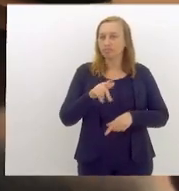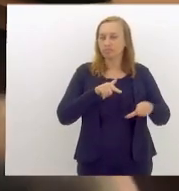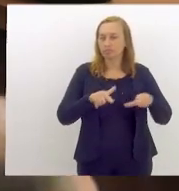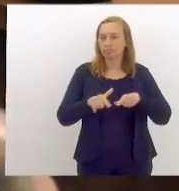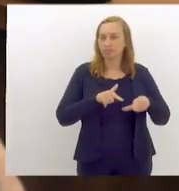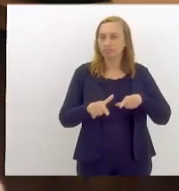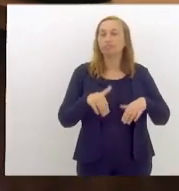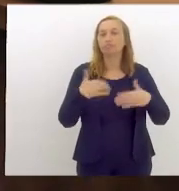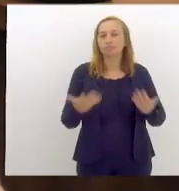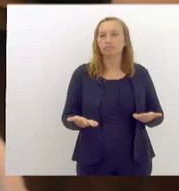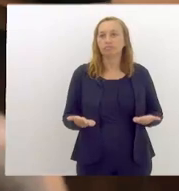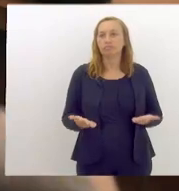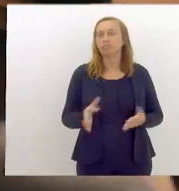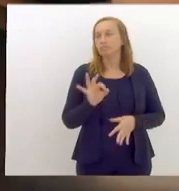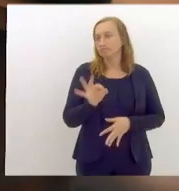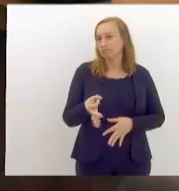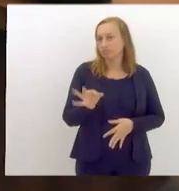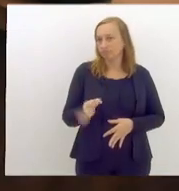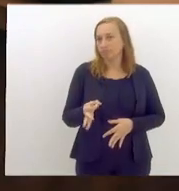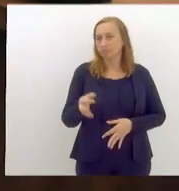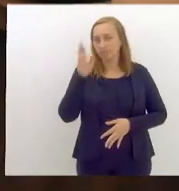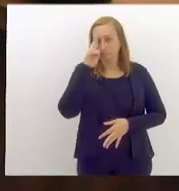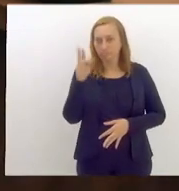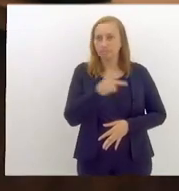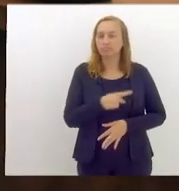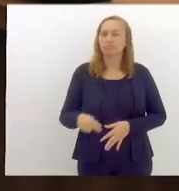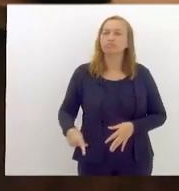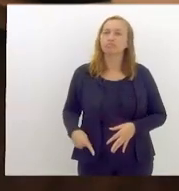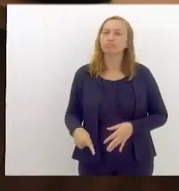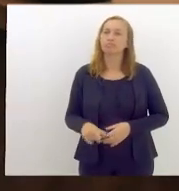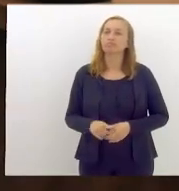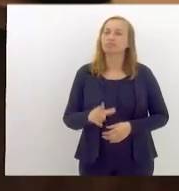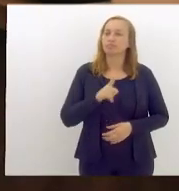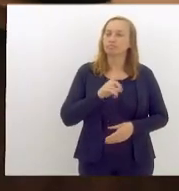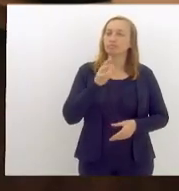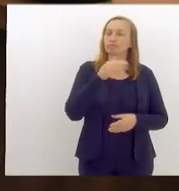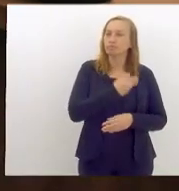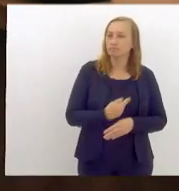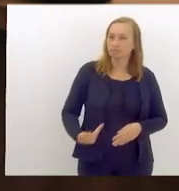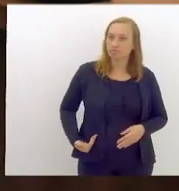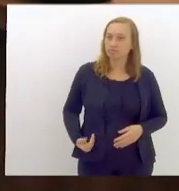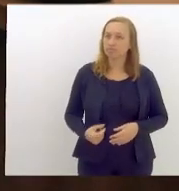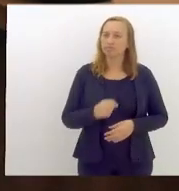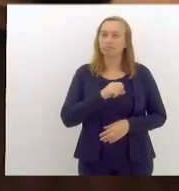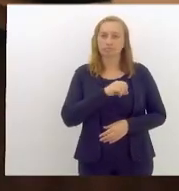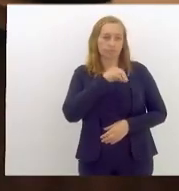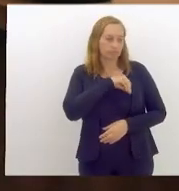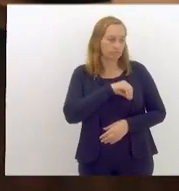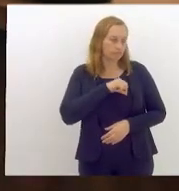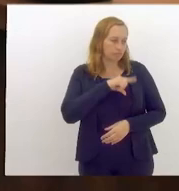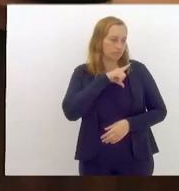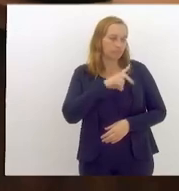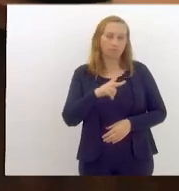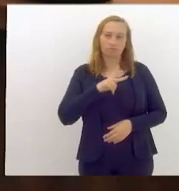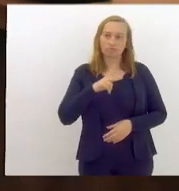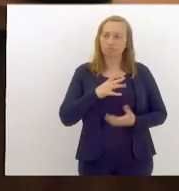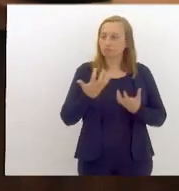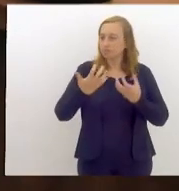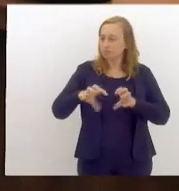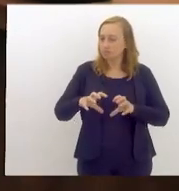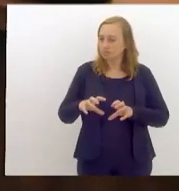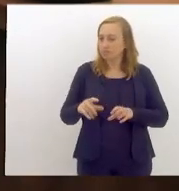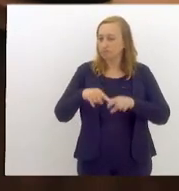função Então por Óbvio senhor presidente ter um governador que aumenta o próprio salário mas que não quer